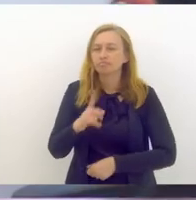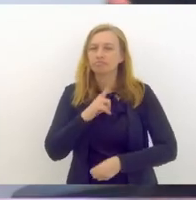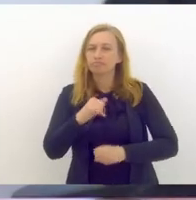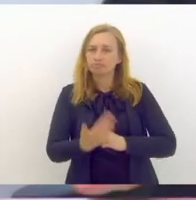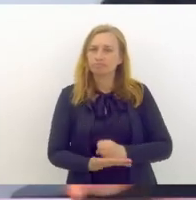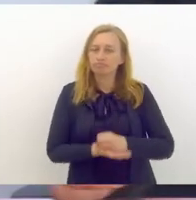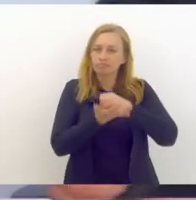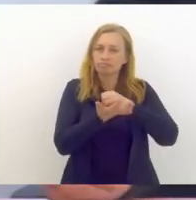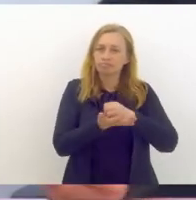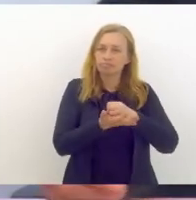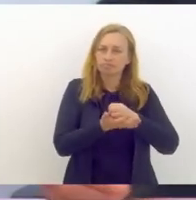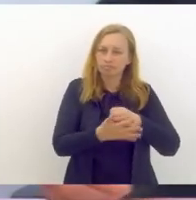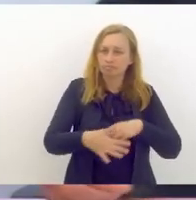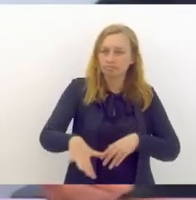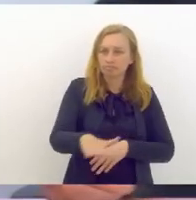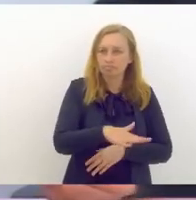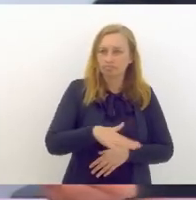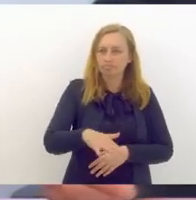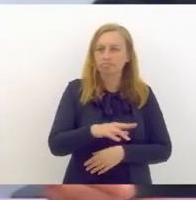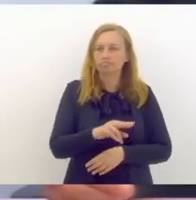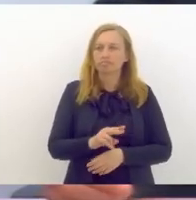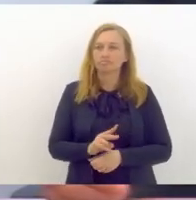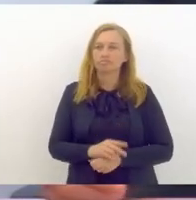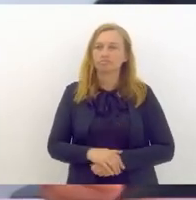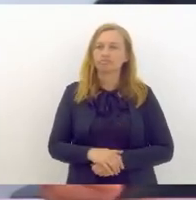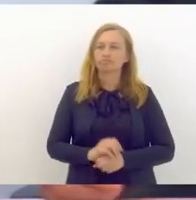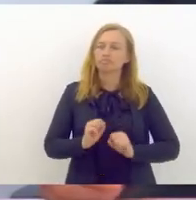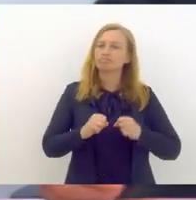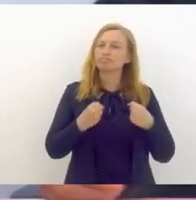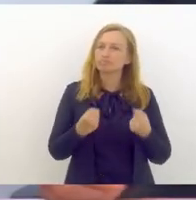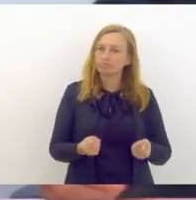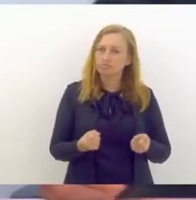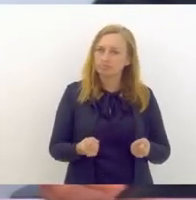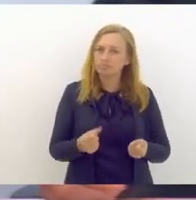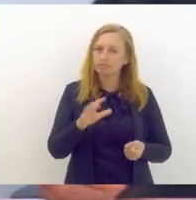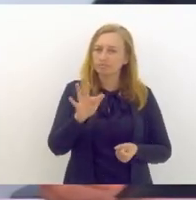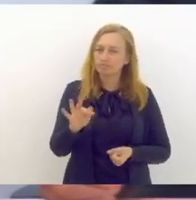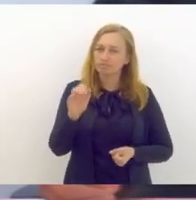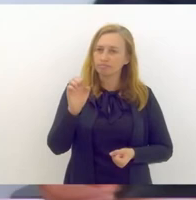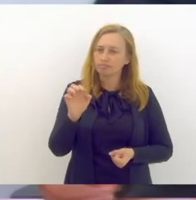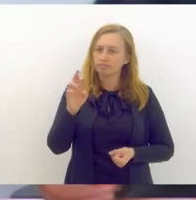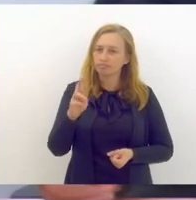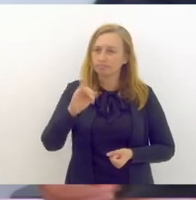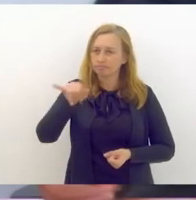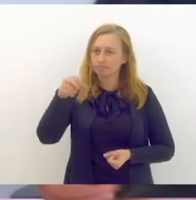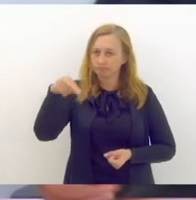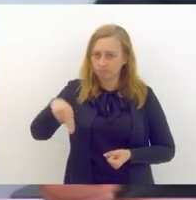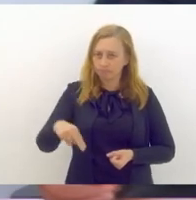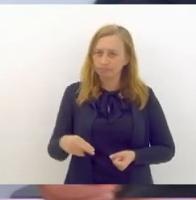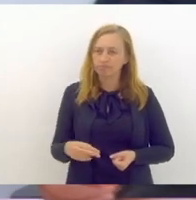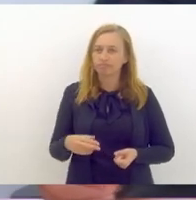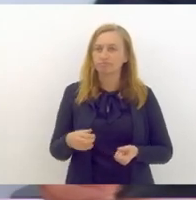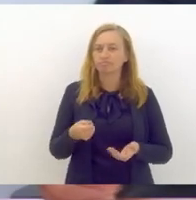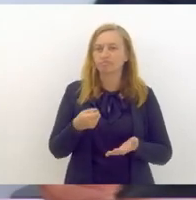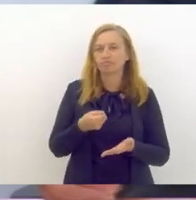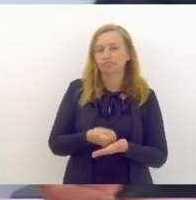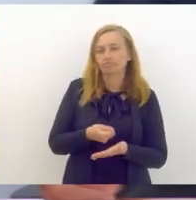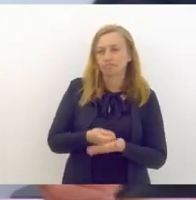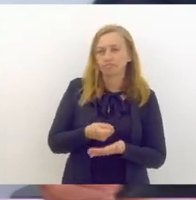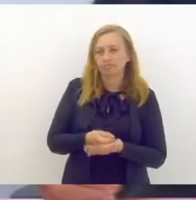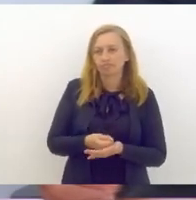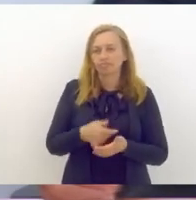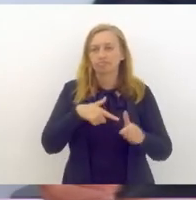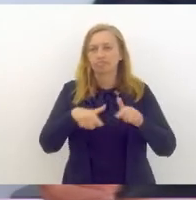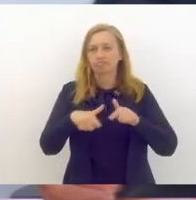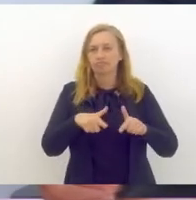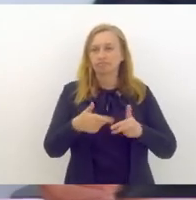sustentabilidade robusta e é público e notório a defesa da FIRJAN com relação ao cumprimento de obrigações ambientais, a quantidade de eventos